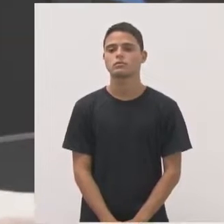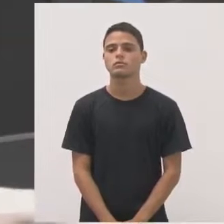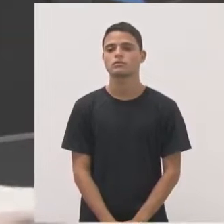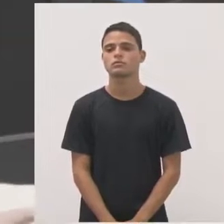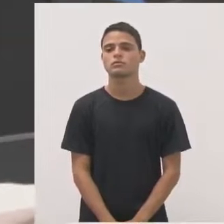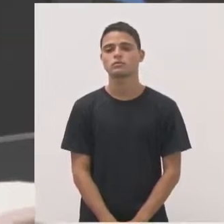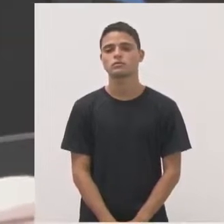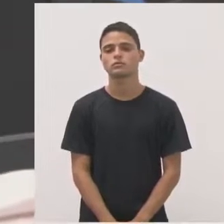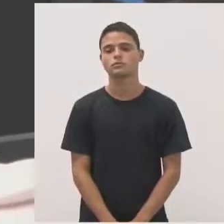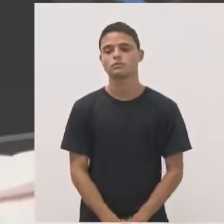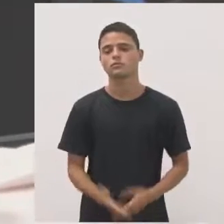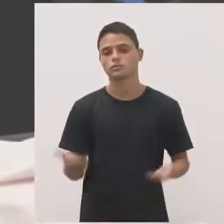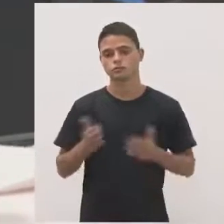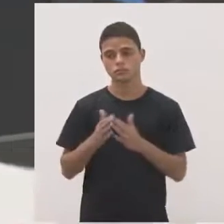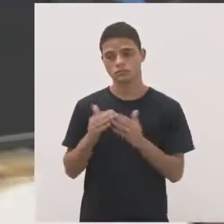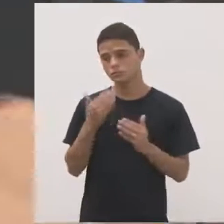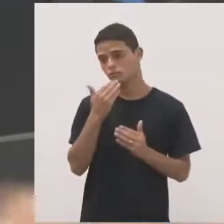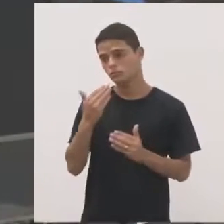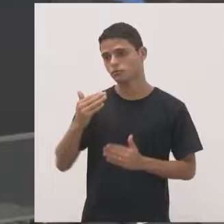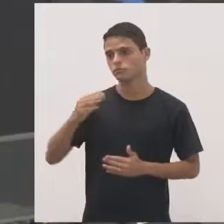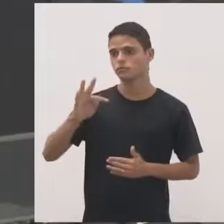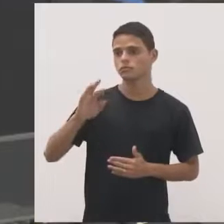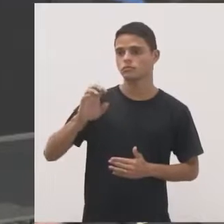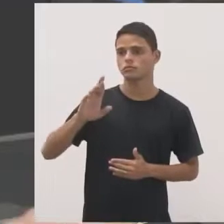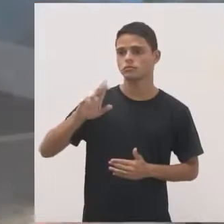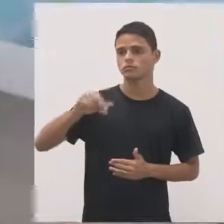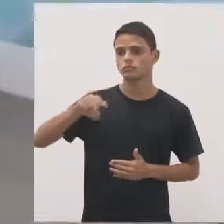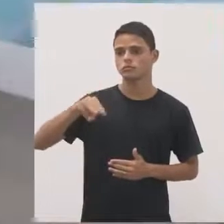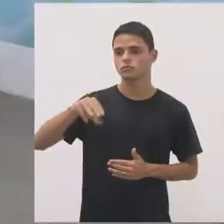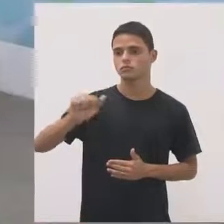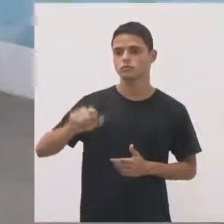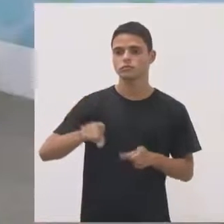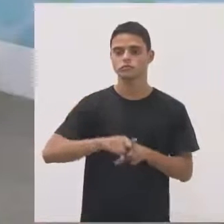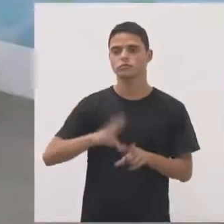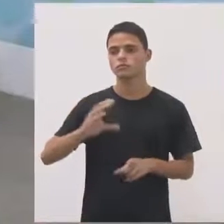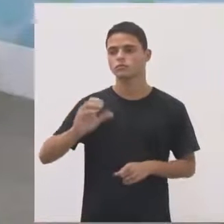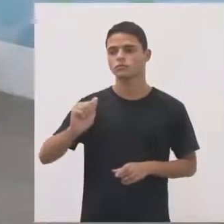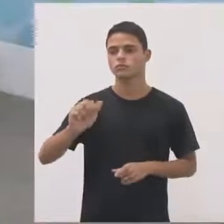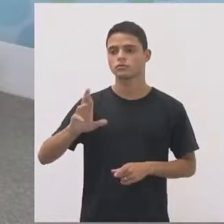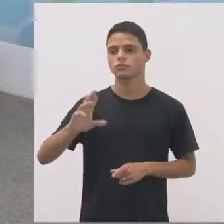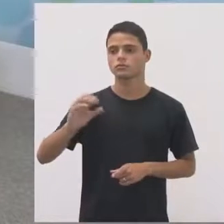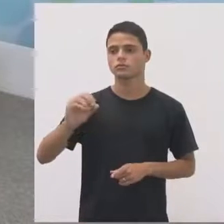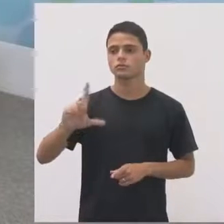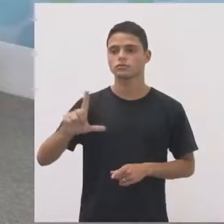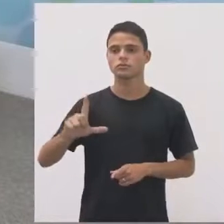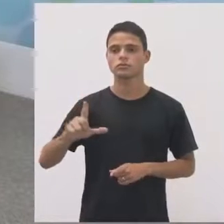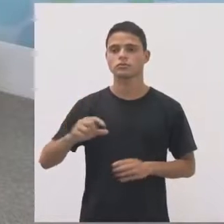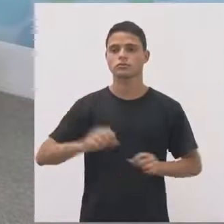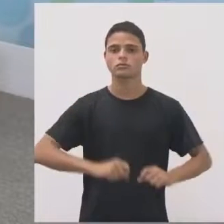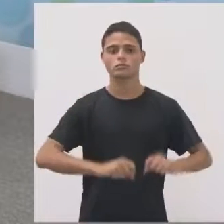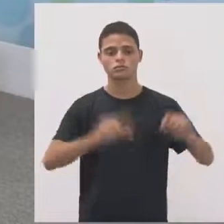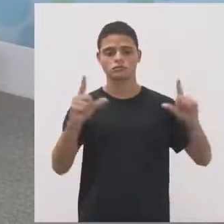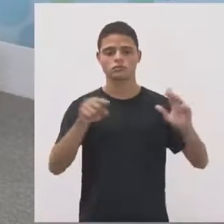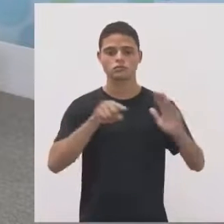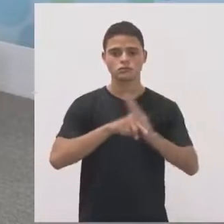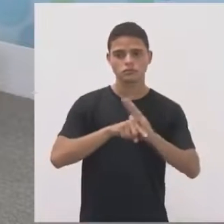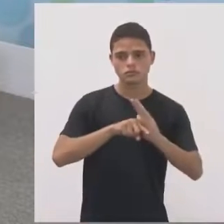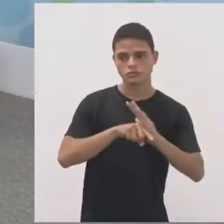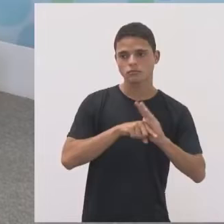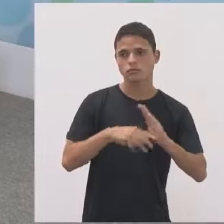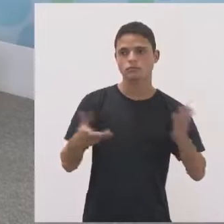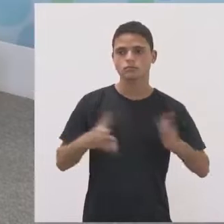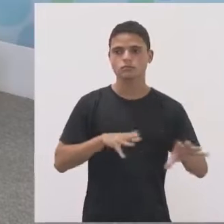Enquanto isso, gente, eu vou pedir para a Thelma, para a Carol e para o pessoal aqui, então, colocar a pesquisa. Nós fizemos uma pesquisa de satisfação